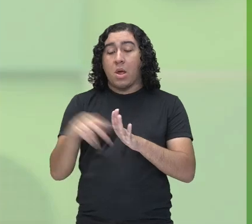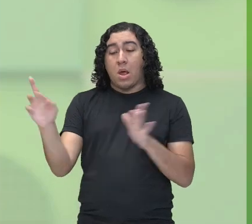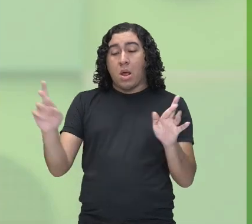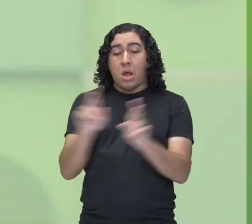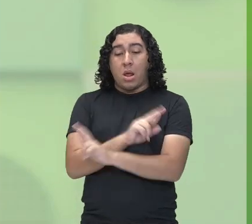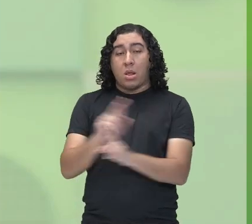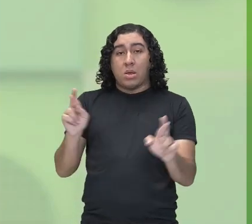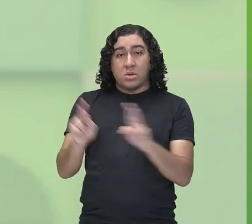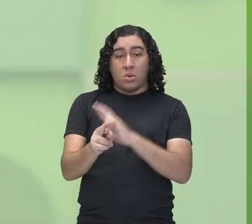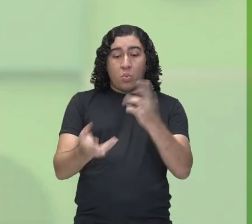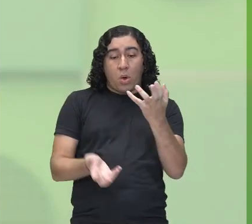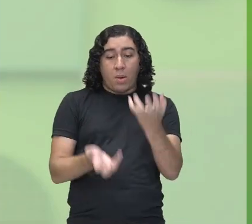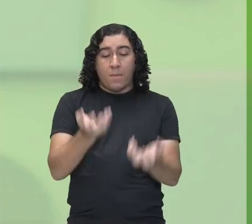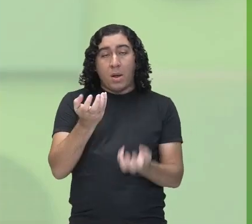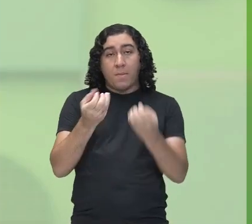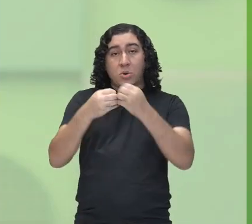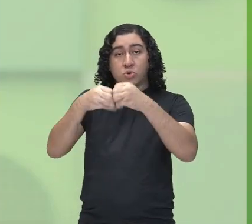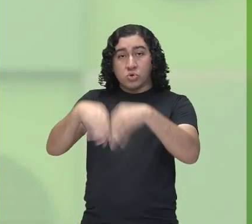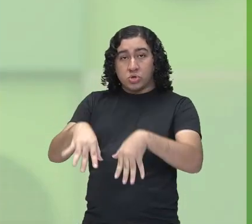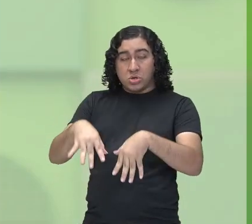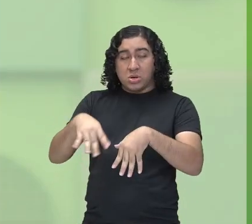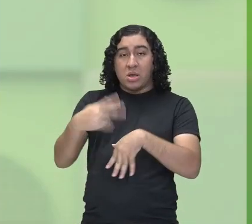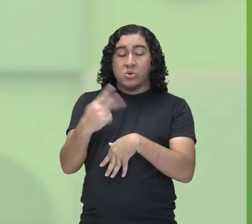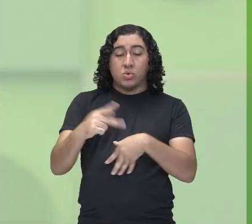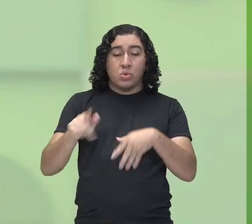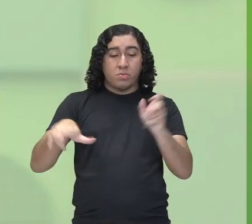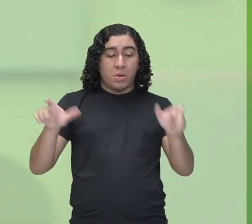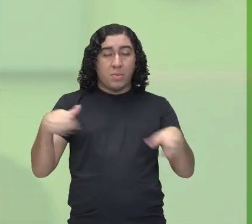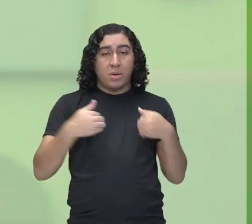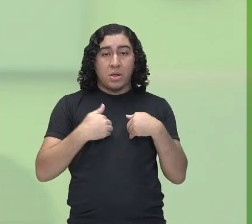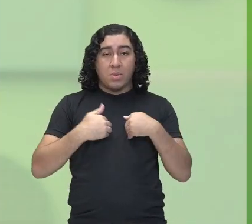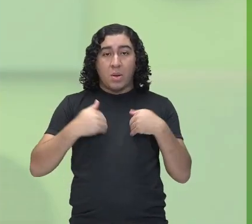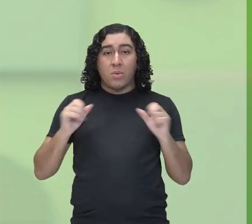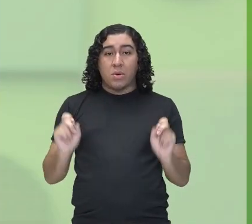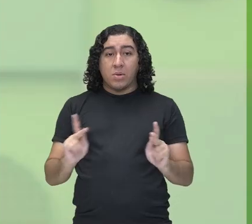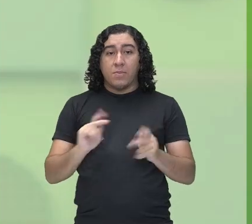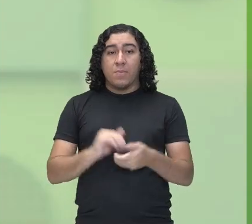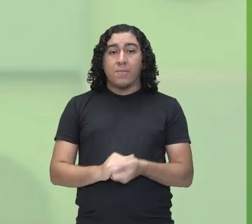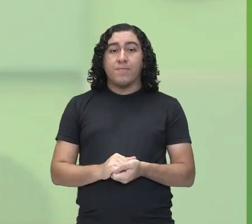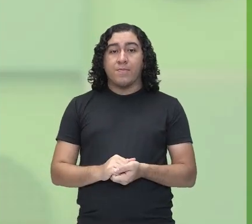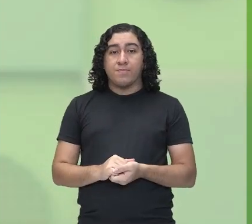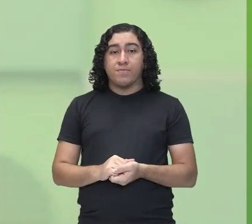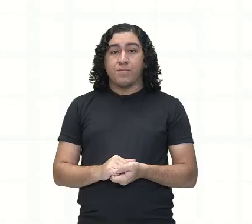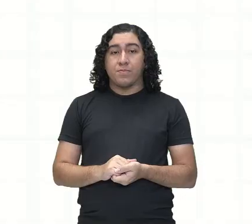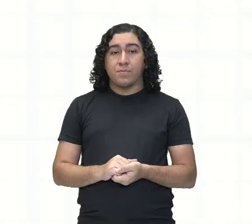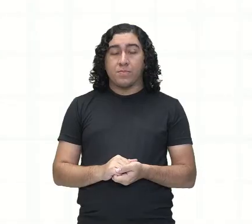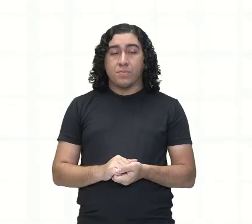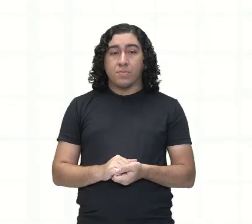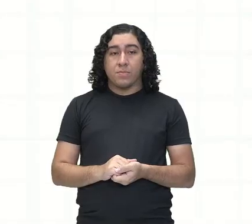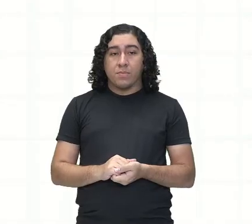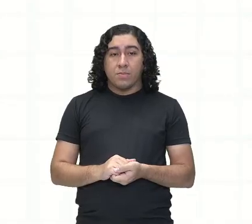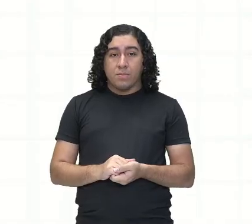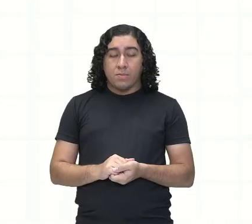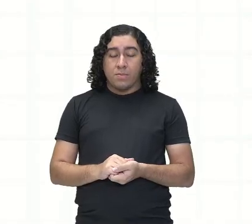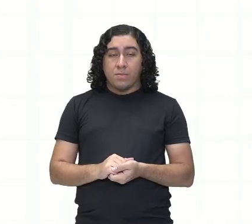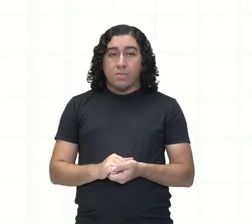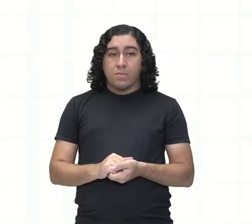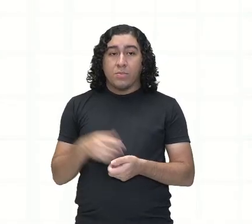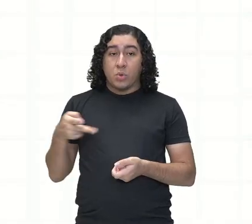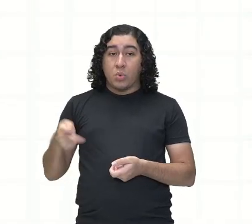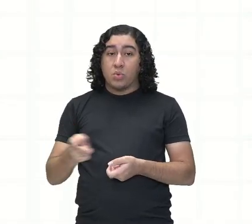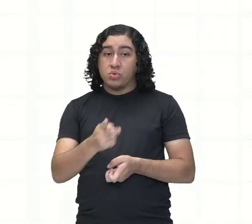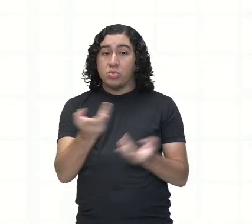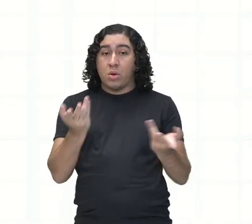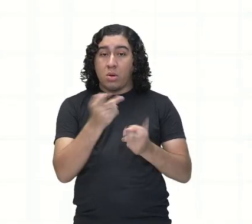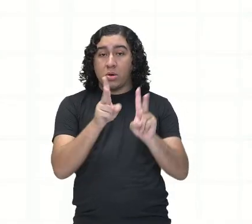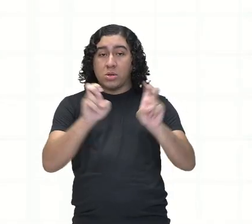que causam prejuízos entre as espécies envolvidas. Nós vamos continuar vendo aí sobre a classificação biológica.